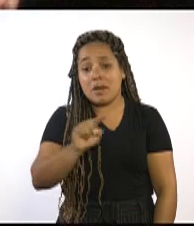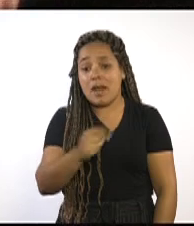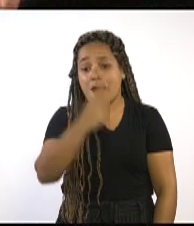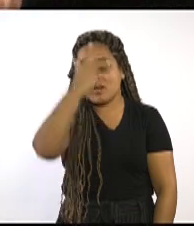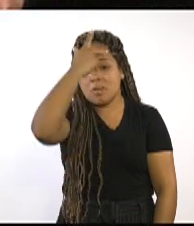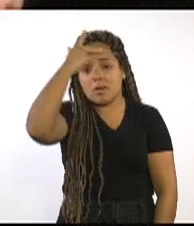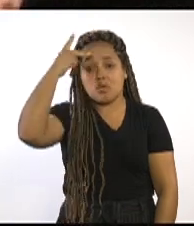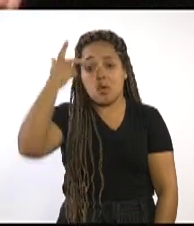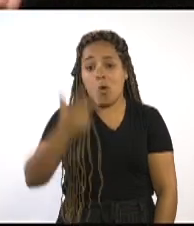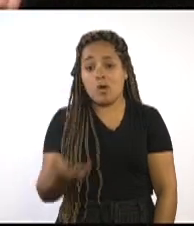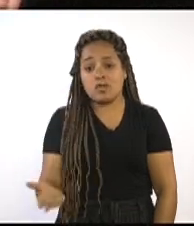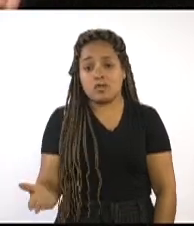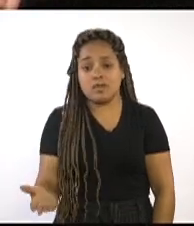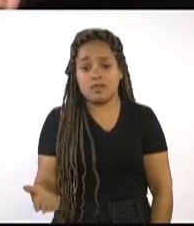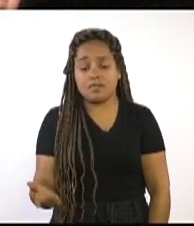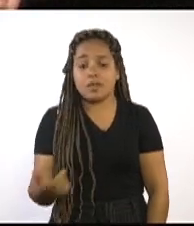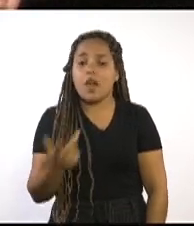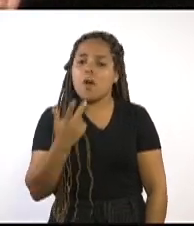Eu costumo dizer